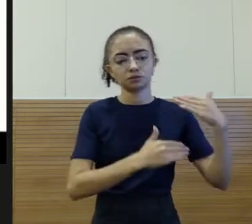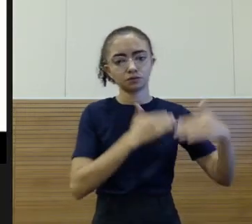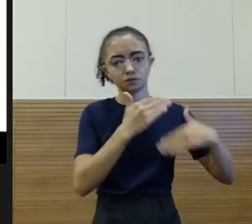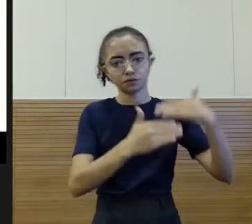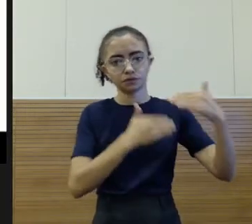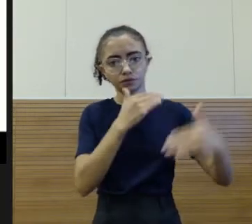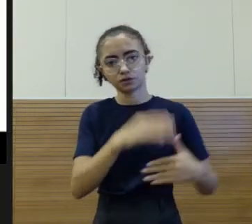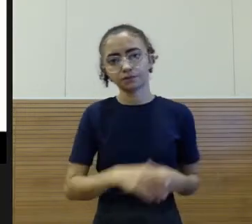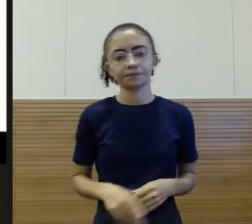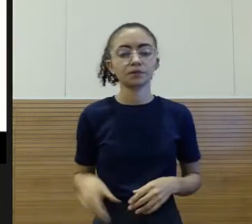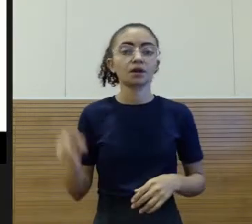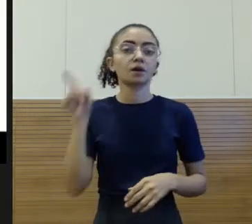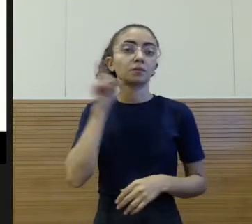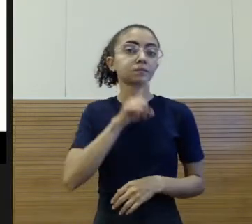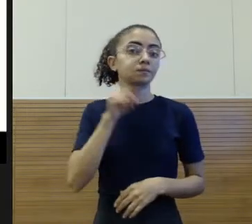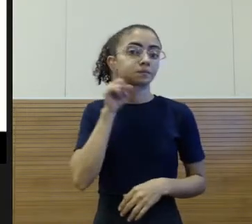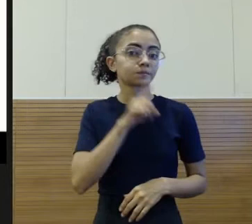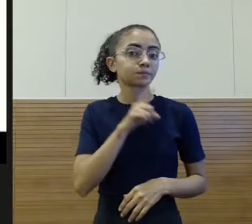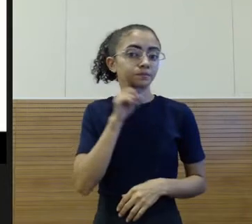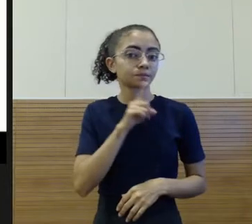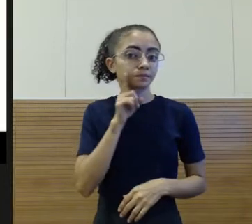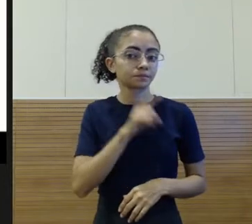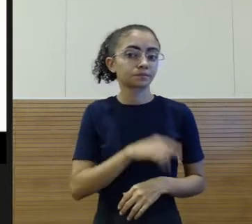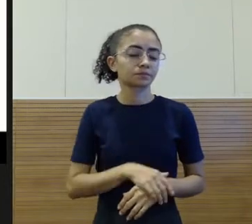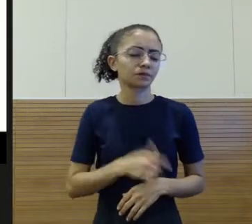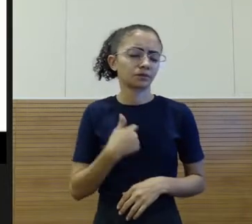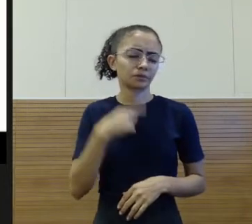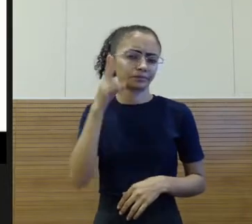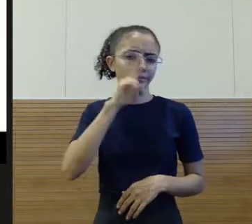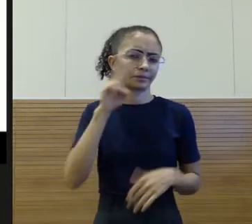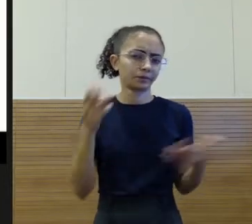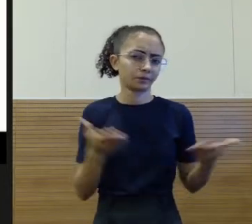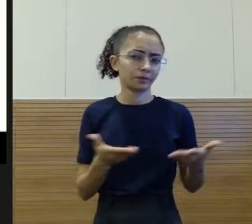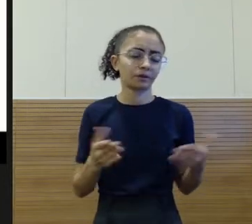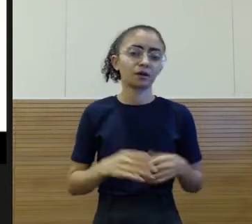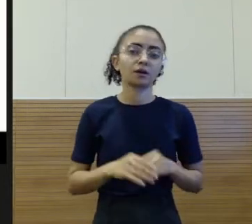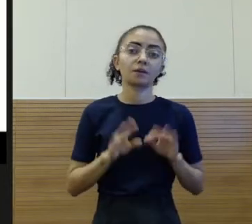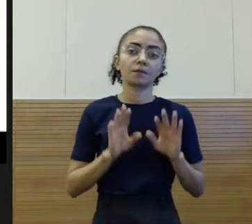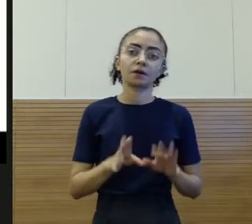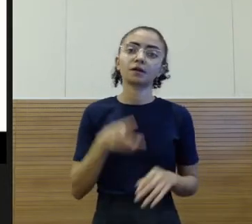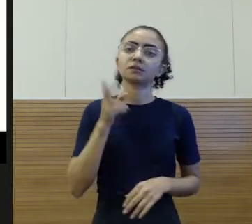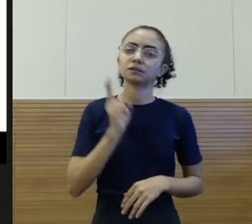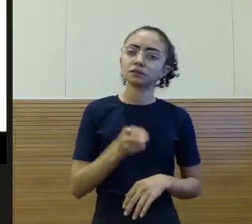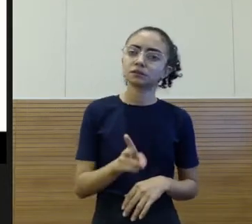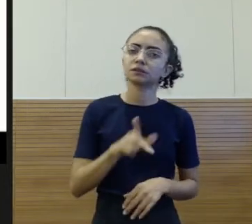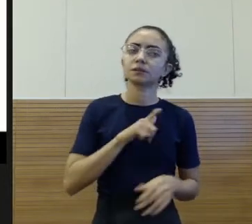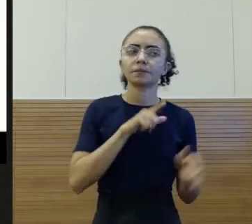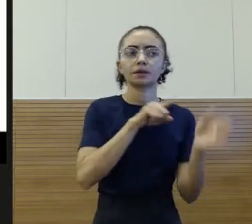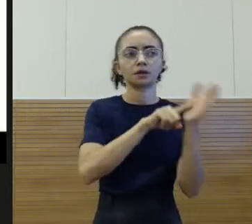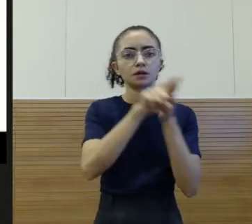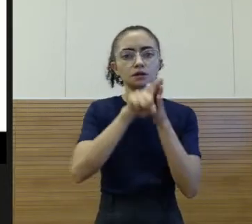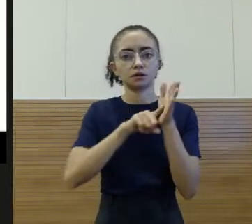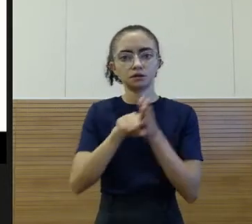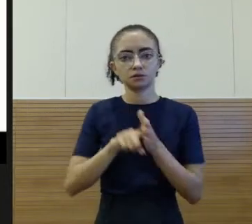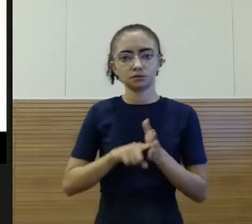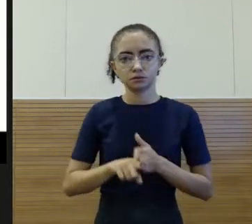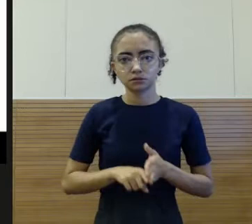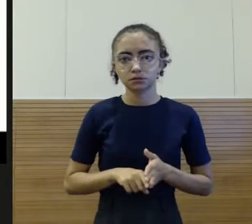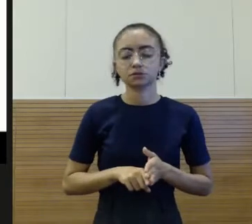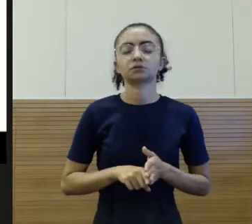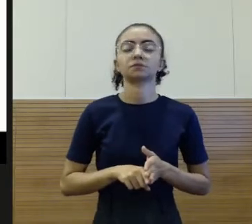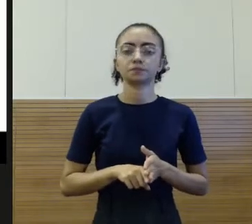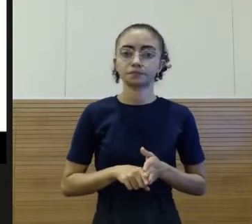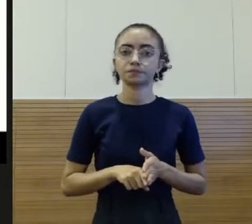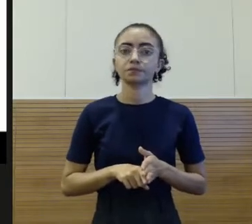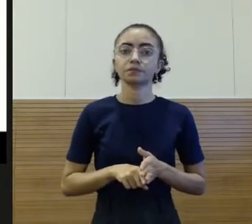dos Estados Unidos. Isso é o primeiro que vinha à mente, mas estão sendo feitas constantes pesquisas. No caso